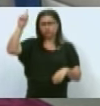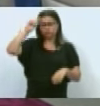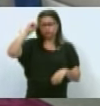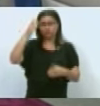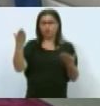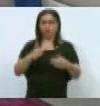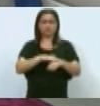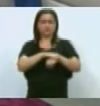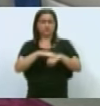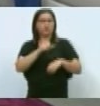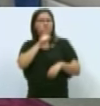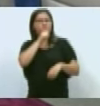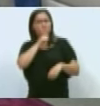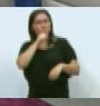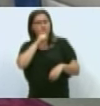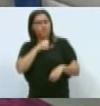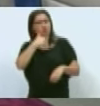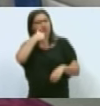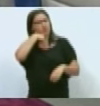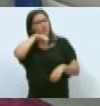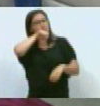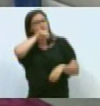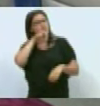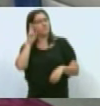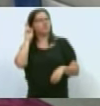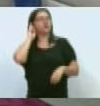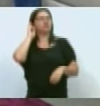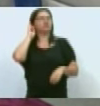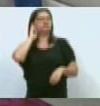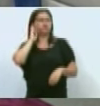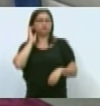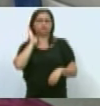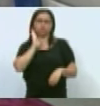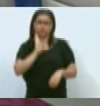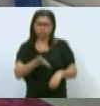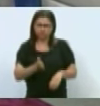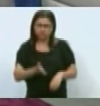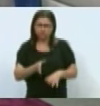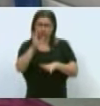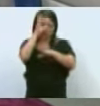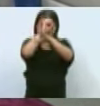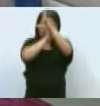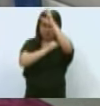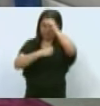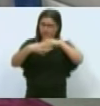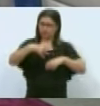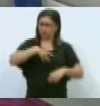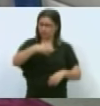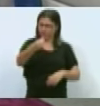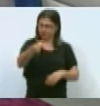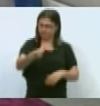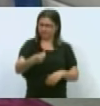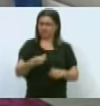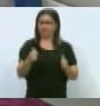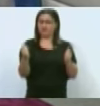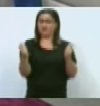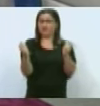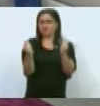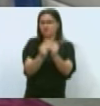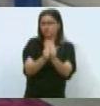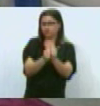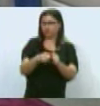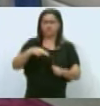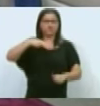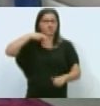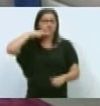vó, como mãe e como vó. Já passou tudo isso com a Manuela, agora tá aqui batalhando com a